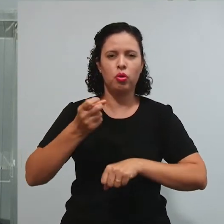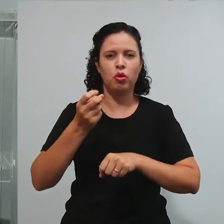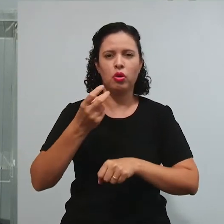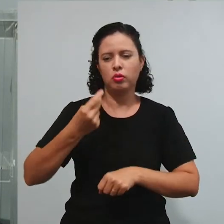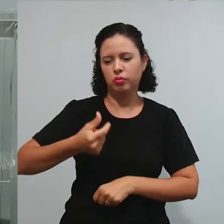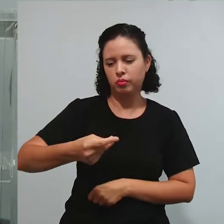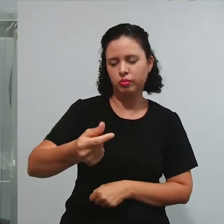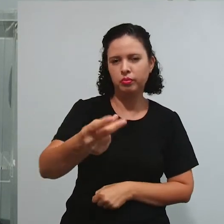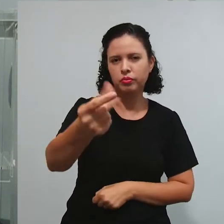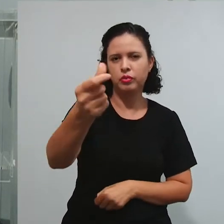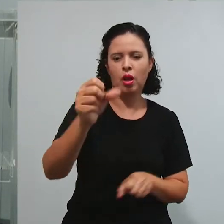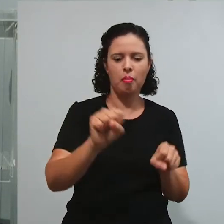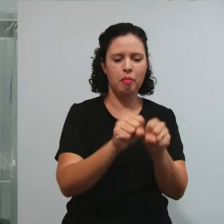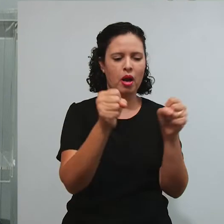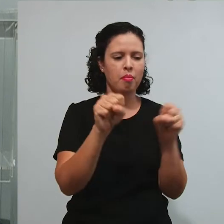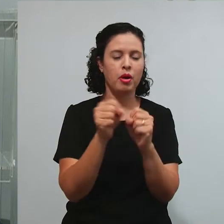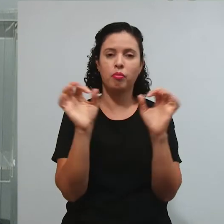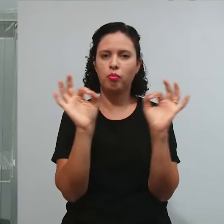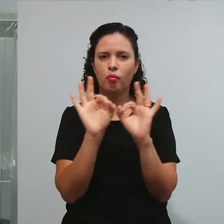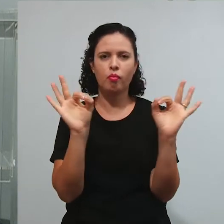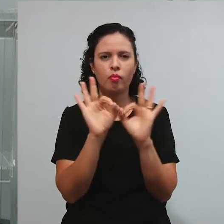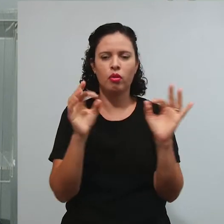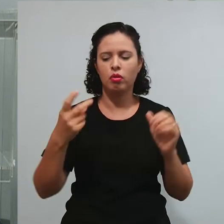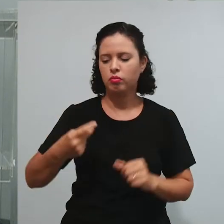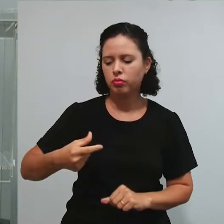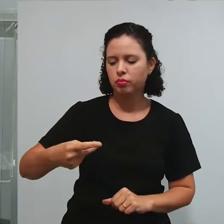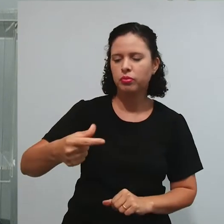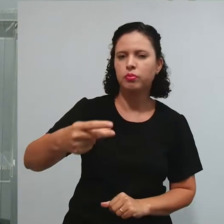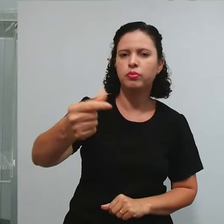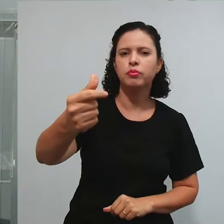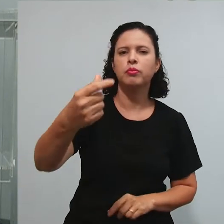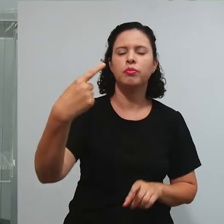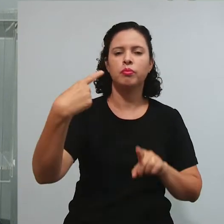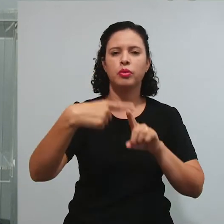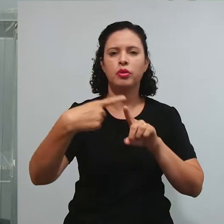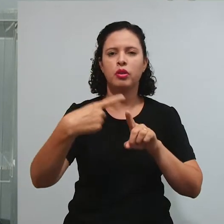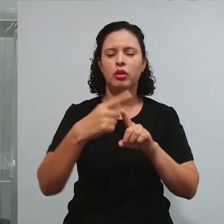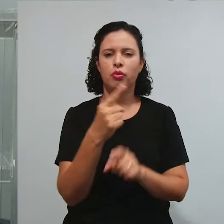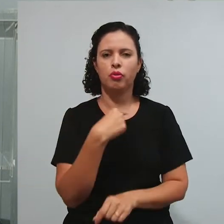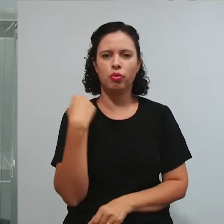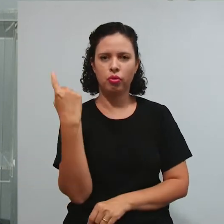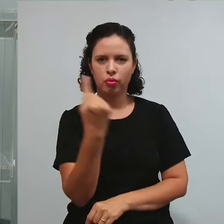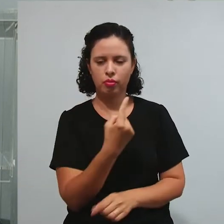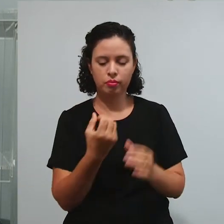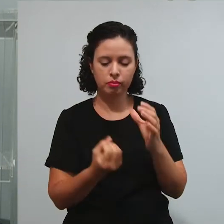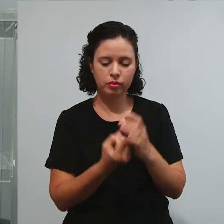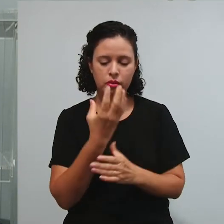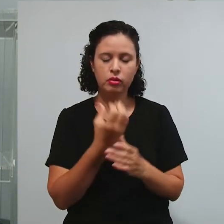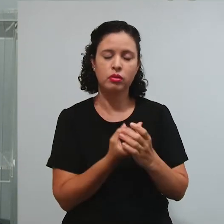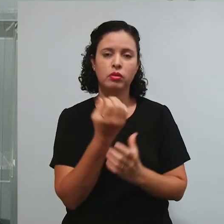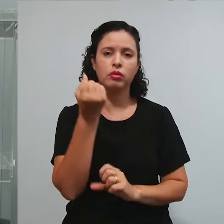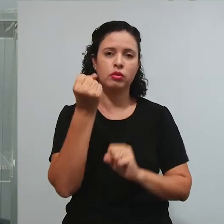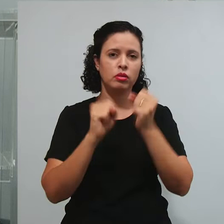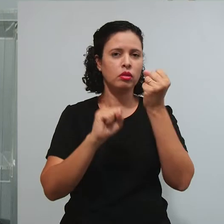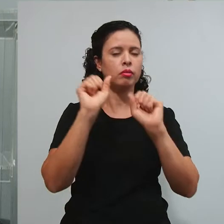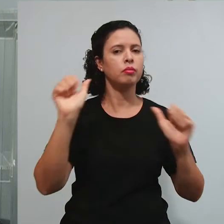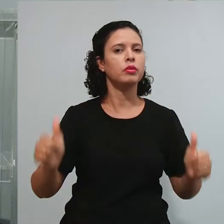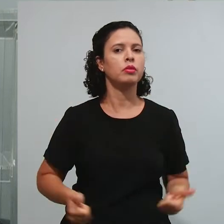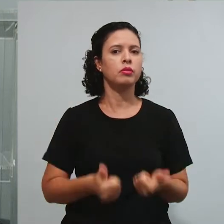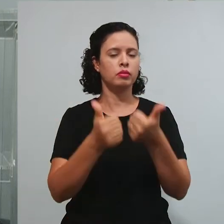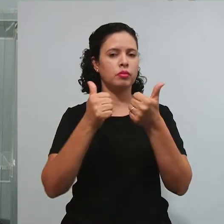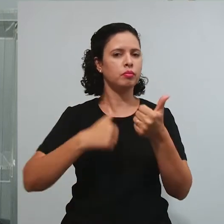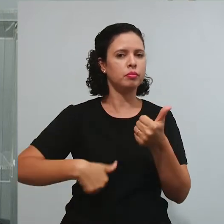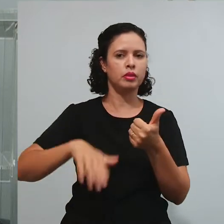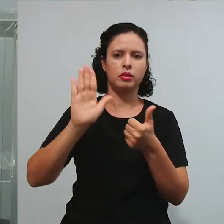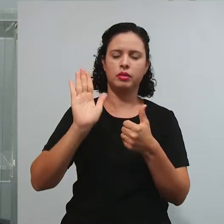desgastassem assim com tanta facilidade. E isso fez com que a nossa produção industrial melhorasse